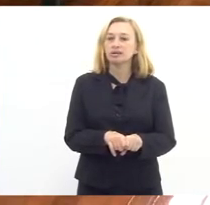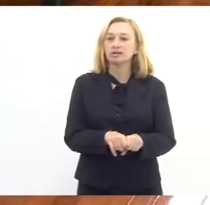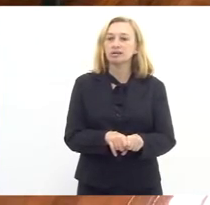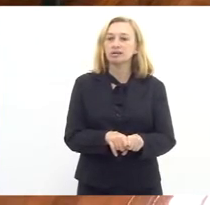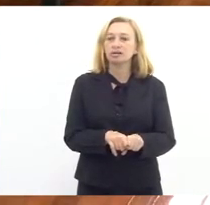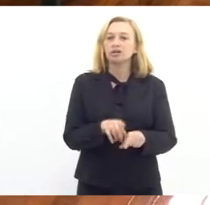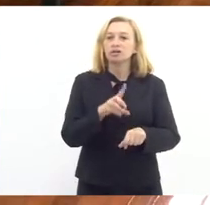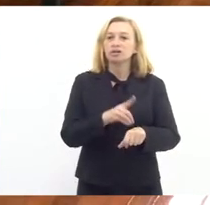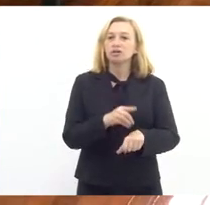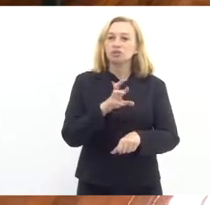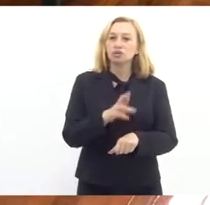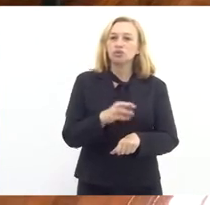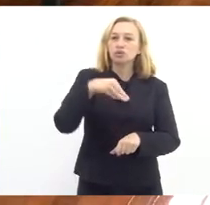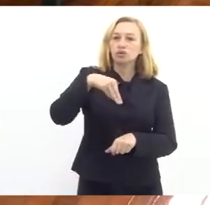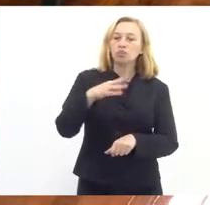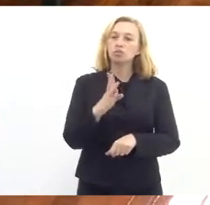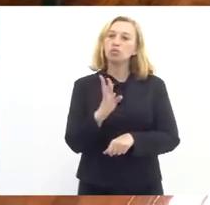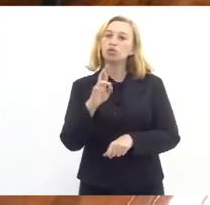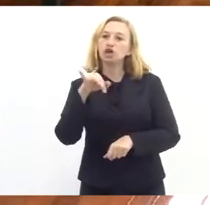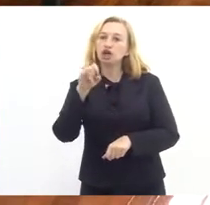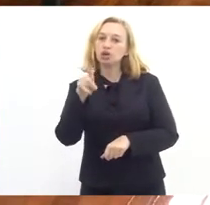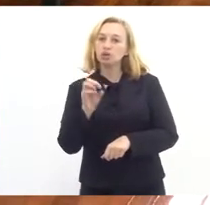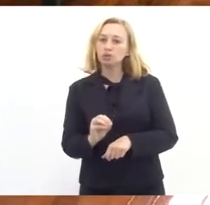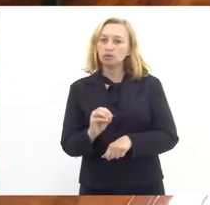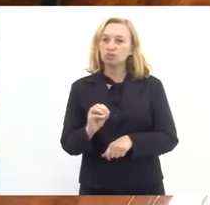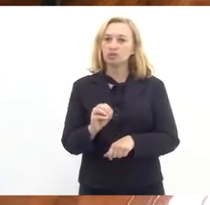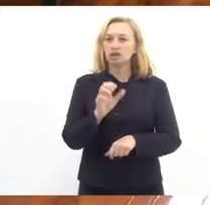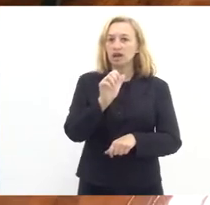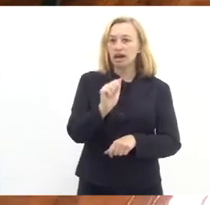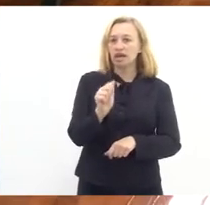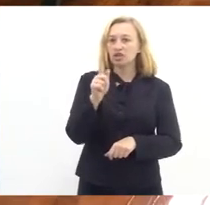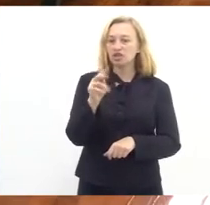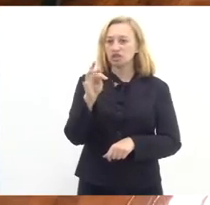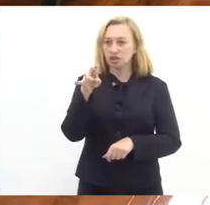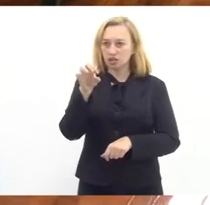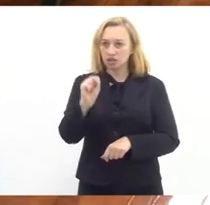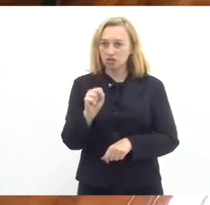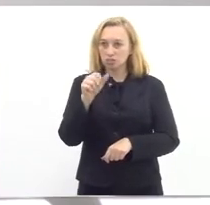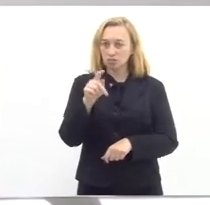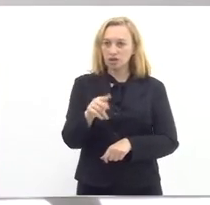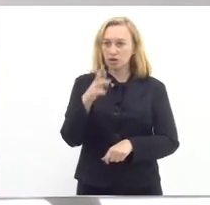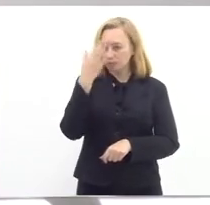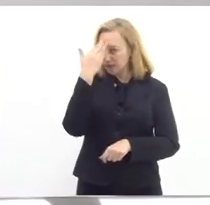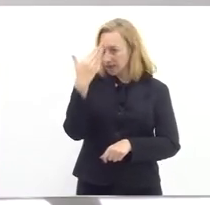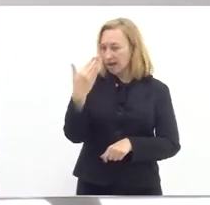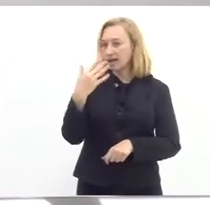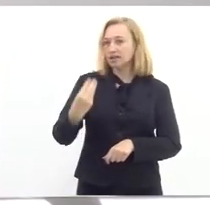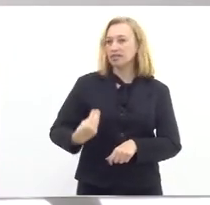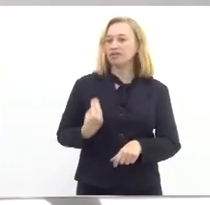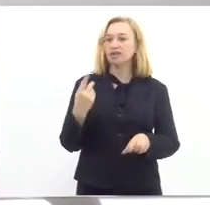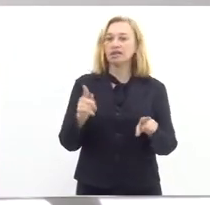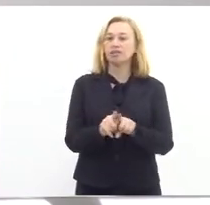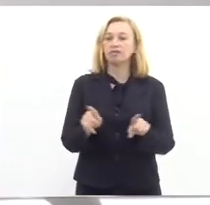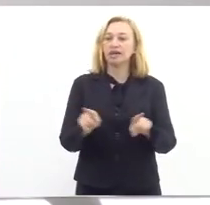o doutor Murilo, da Getransp. Obrigado, testado. Está presente também